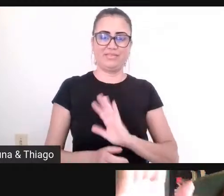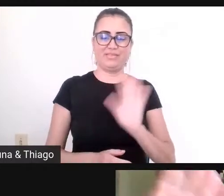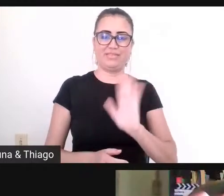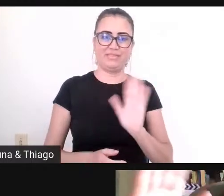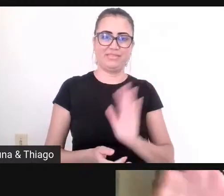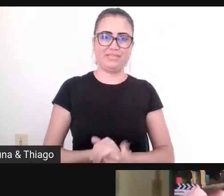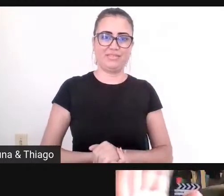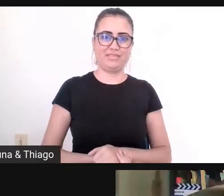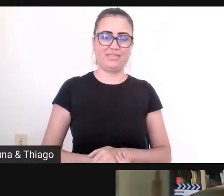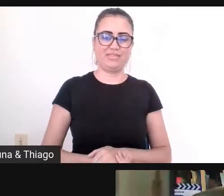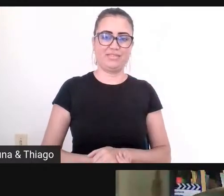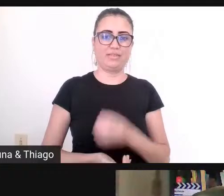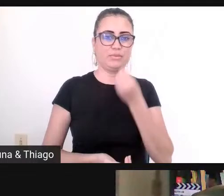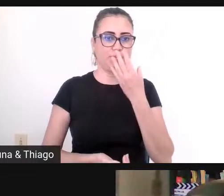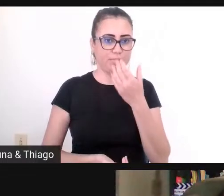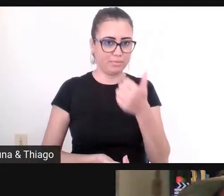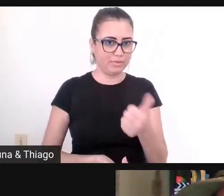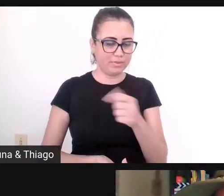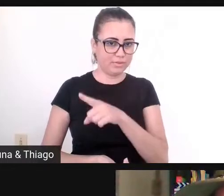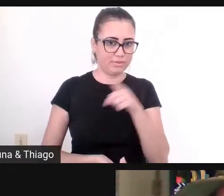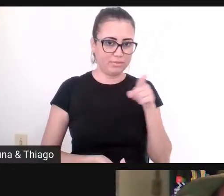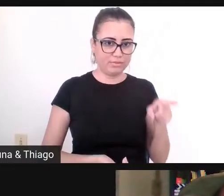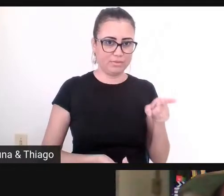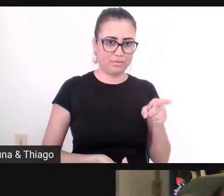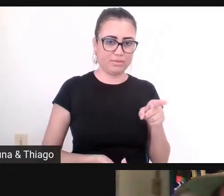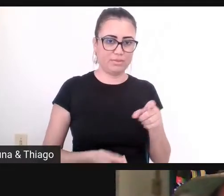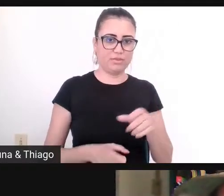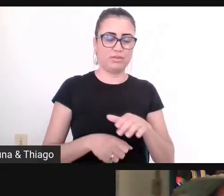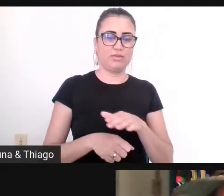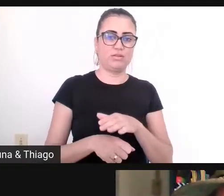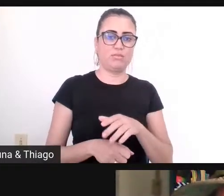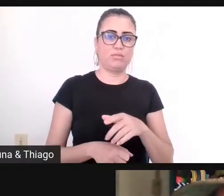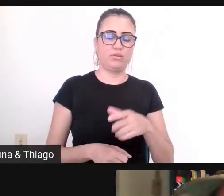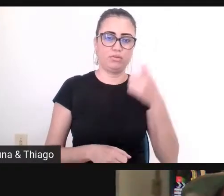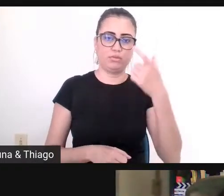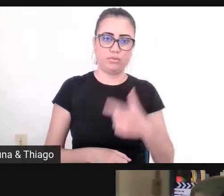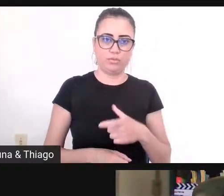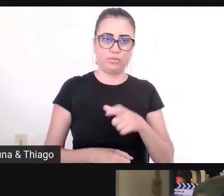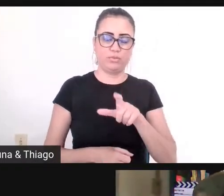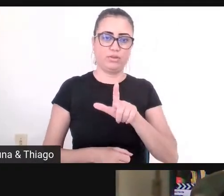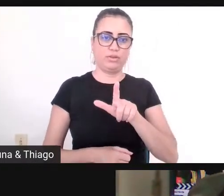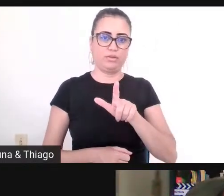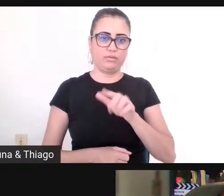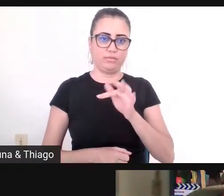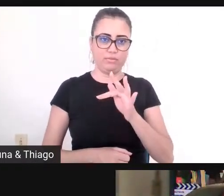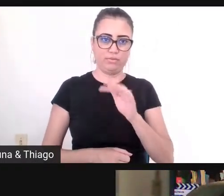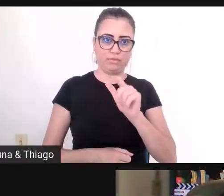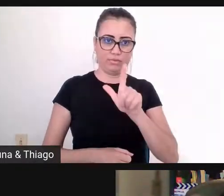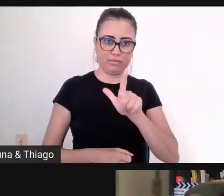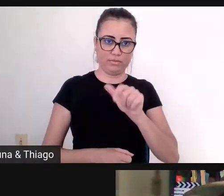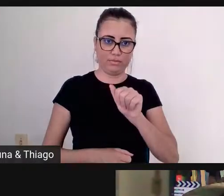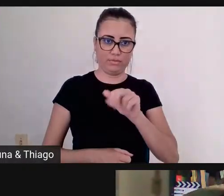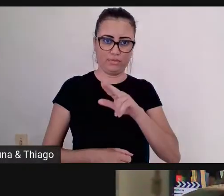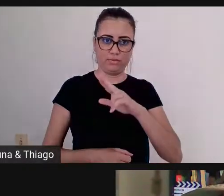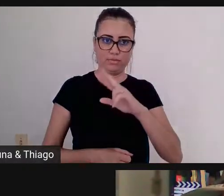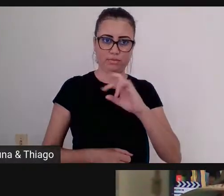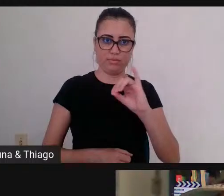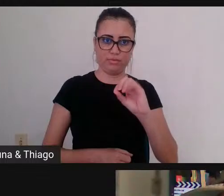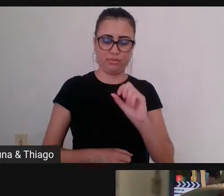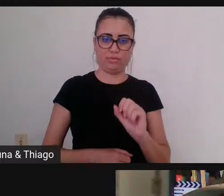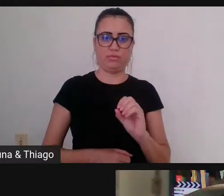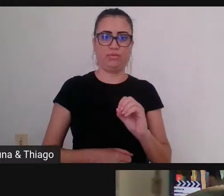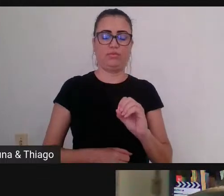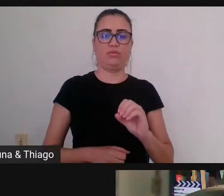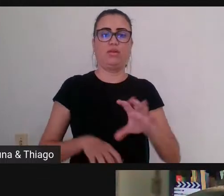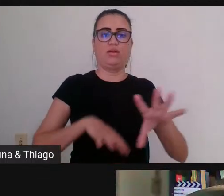Olá, pessoal, tudo bem? Então, como a Larissa falou, eu sou Flávio Aparecido Terracini, né? Sou biólogo de formação. E